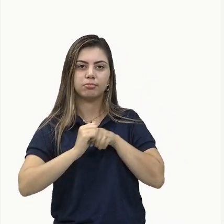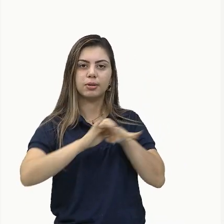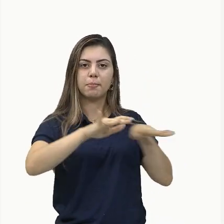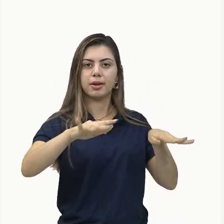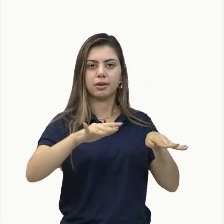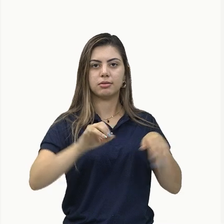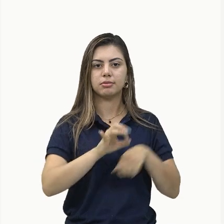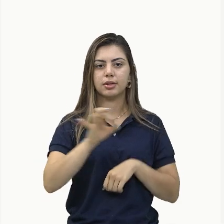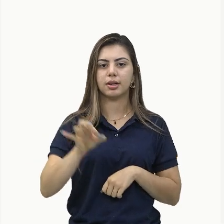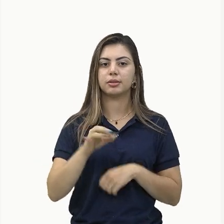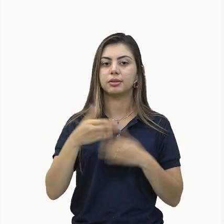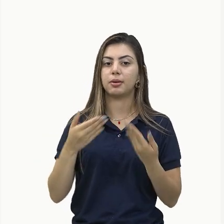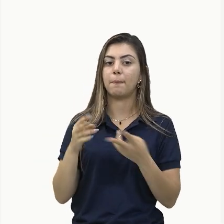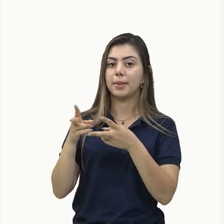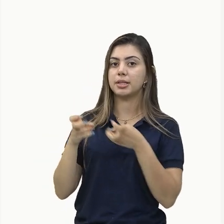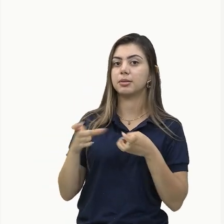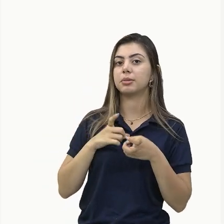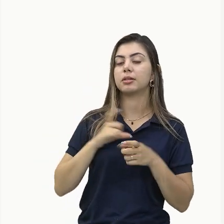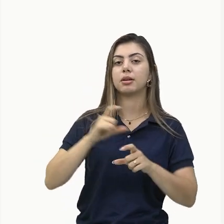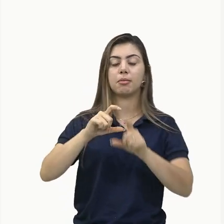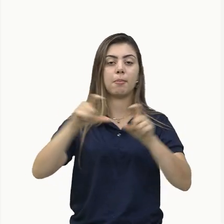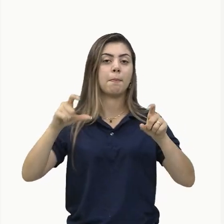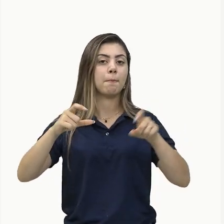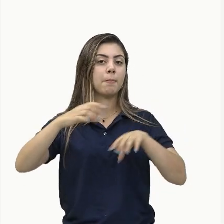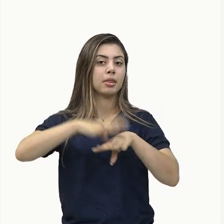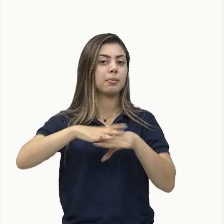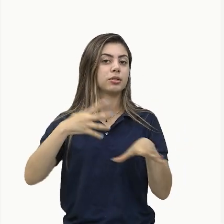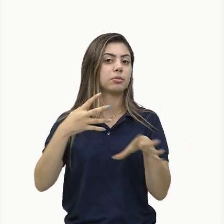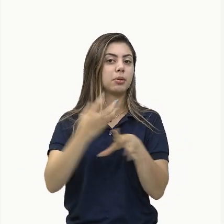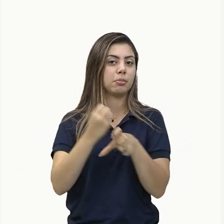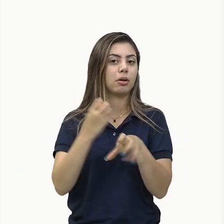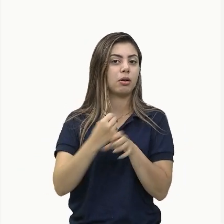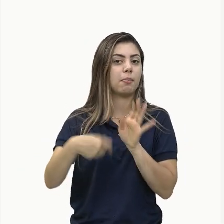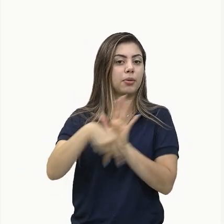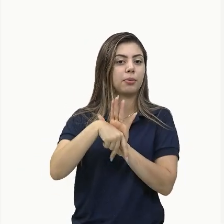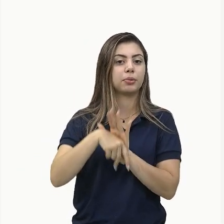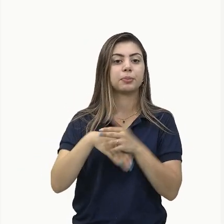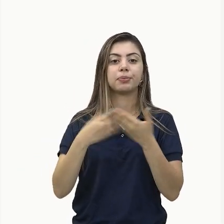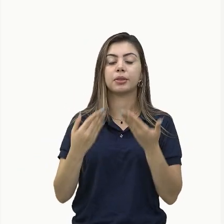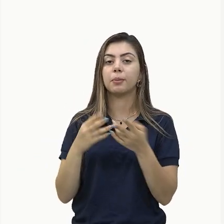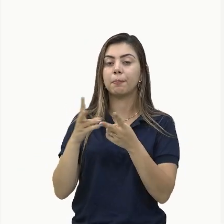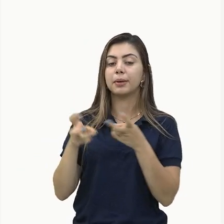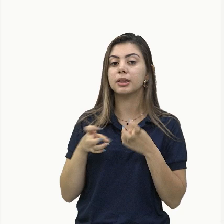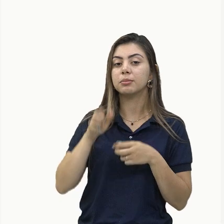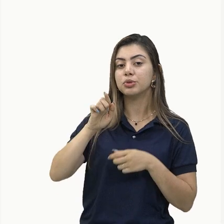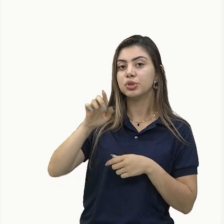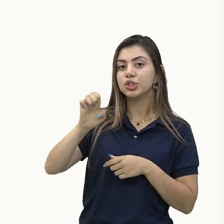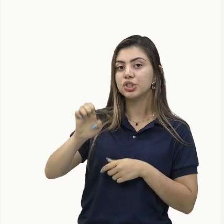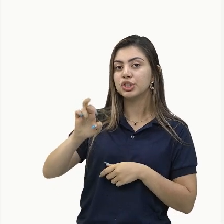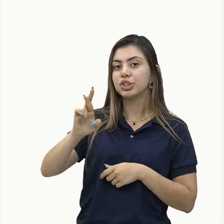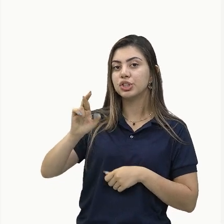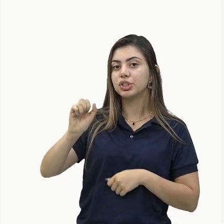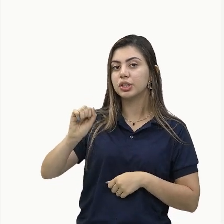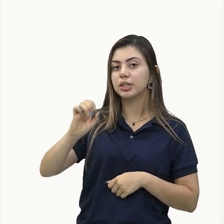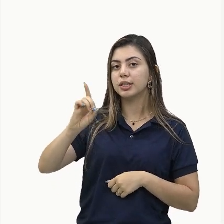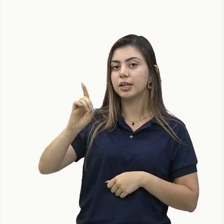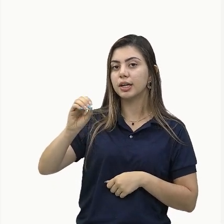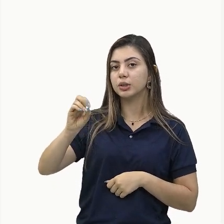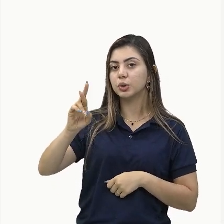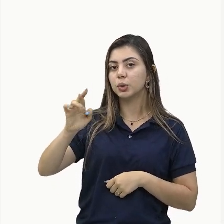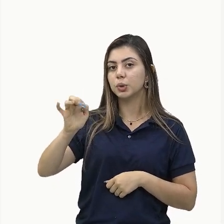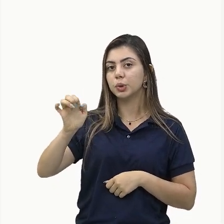aí. Percebam que nos geradores que eles fornecem, eles são o quê?